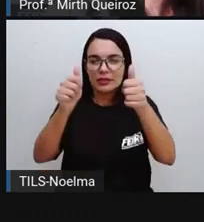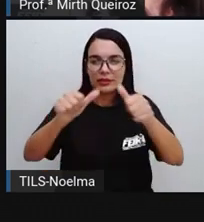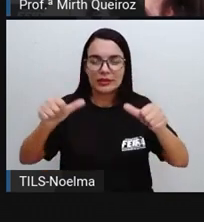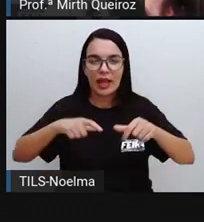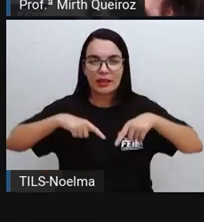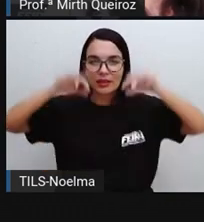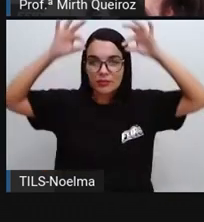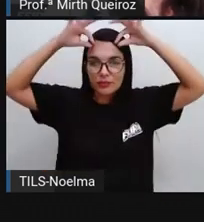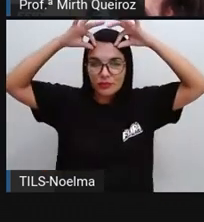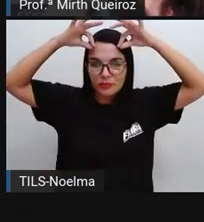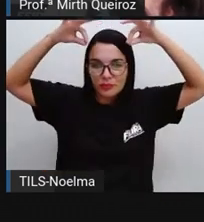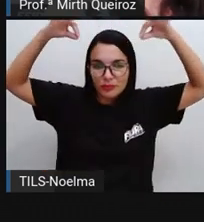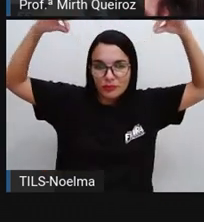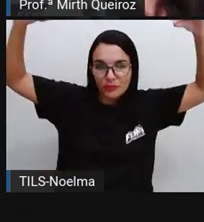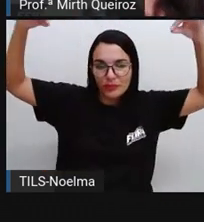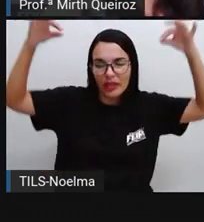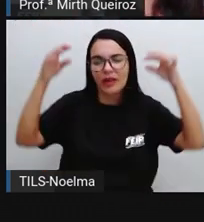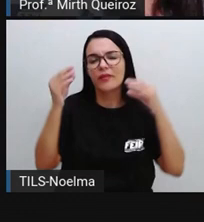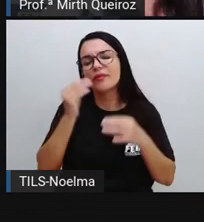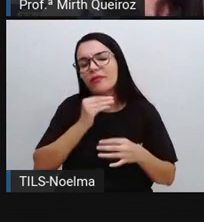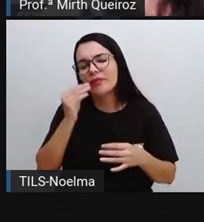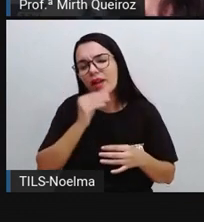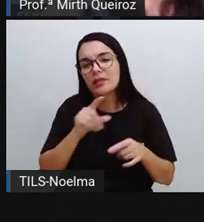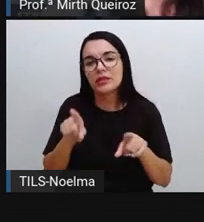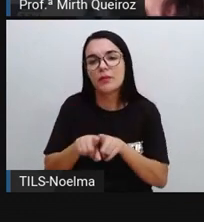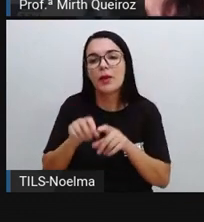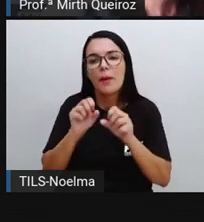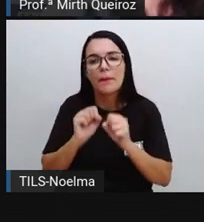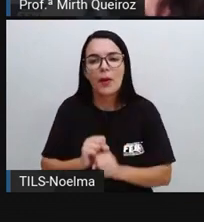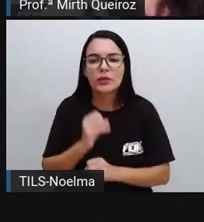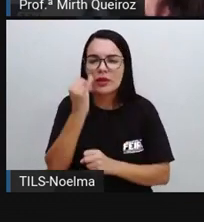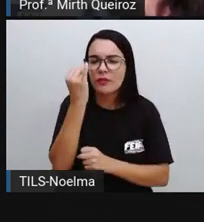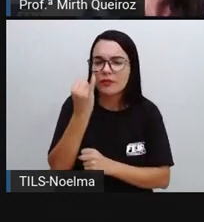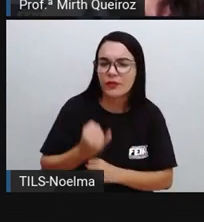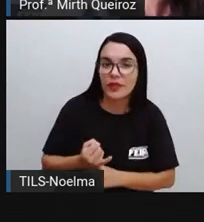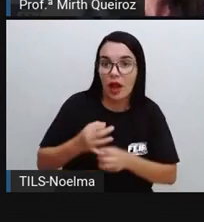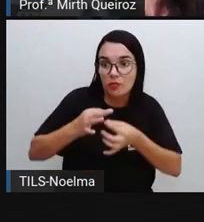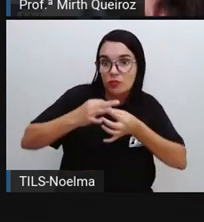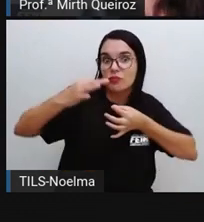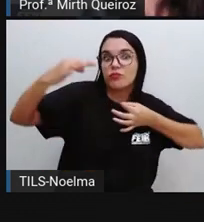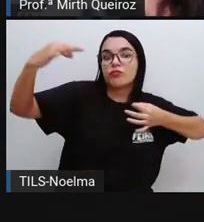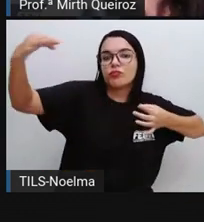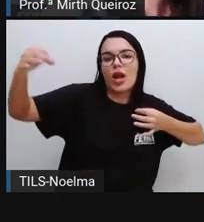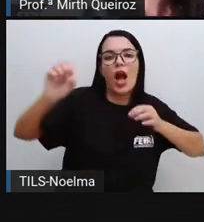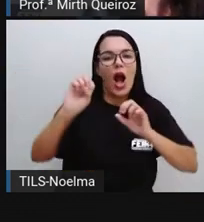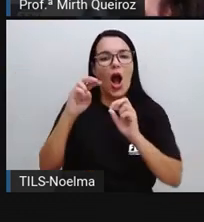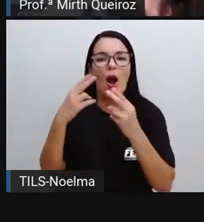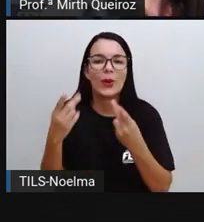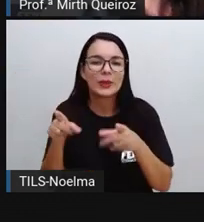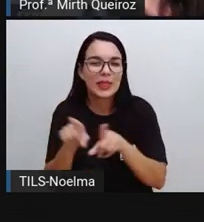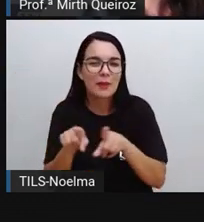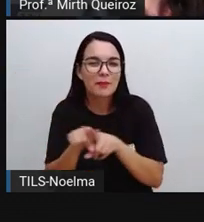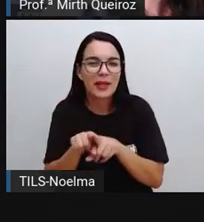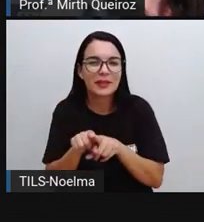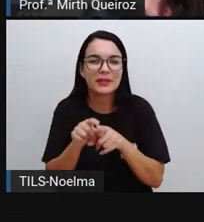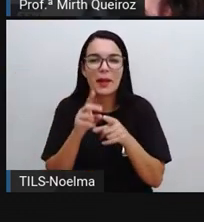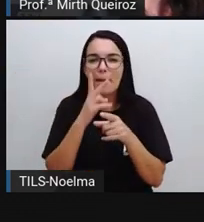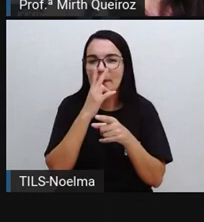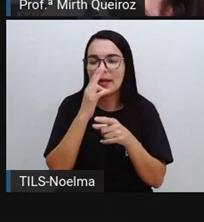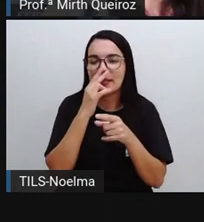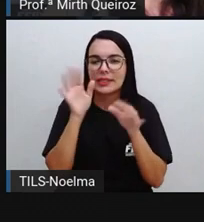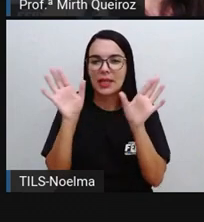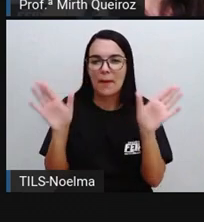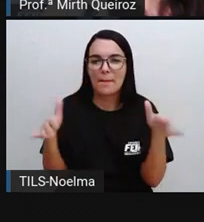antenas compridas e frágeis, que podem ser finas e alongadas, ou em forma de pena,